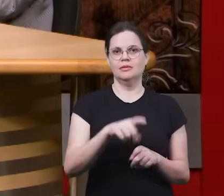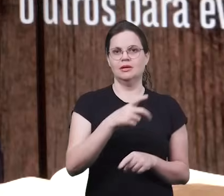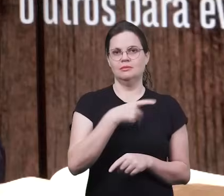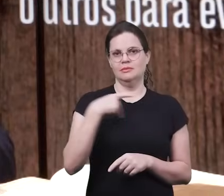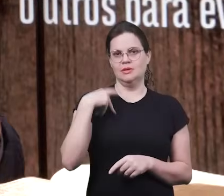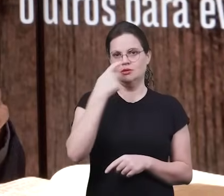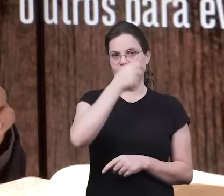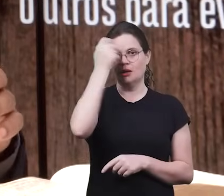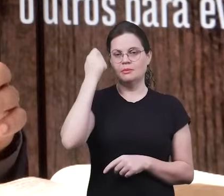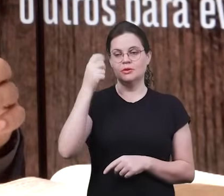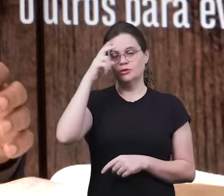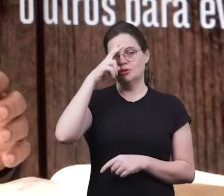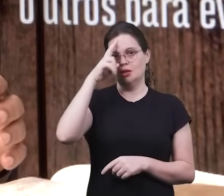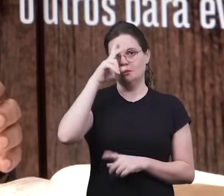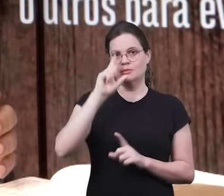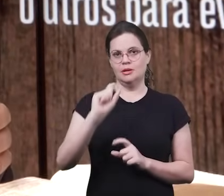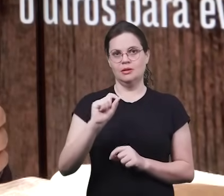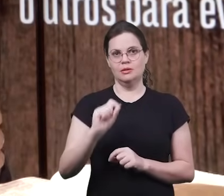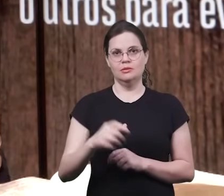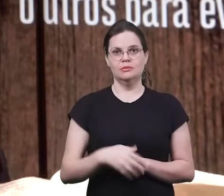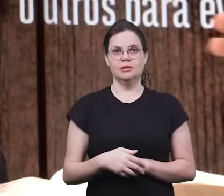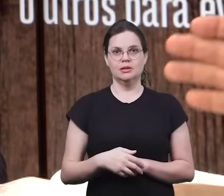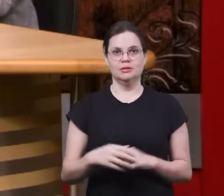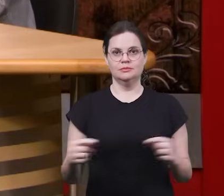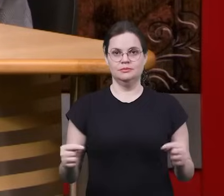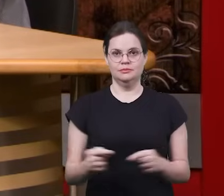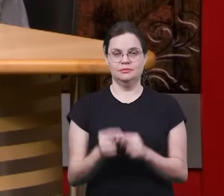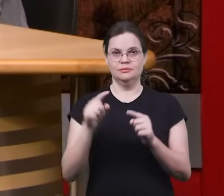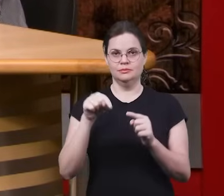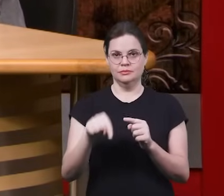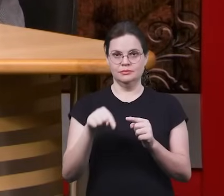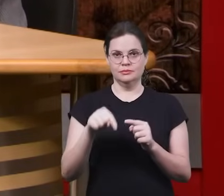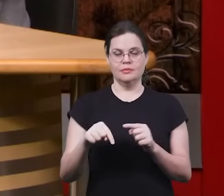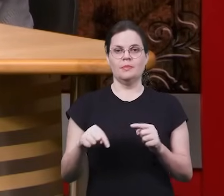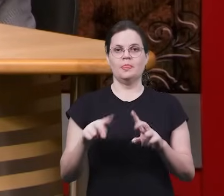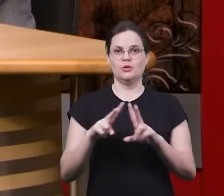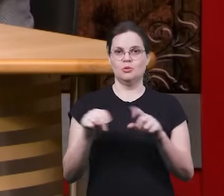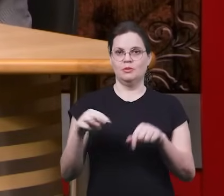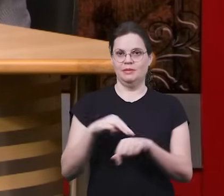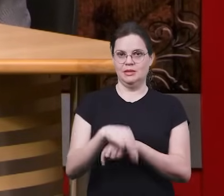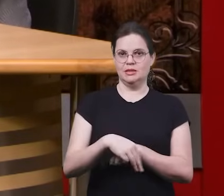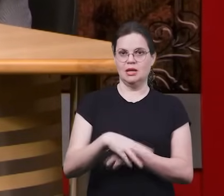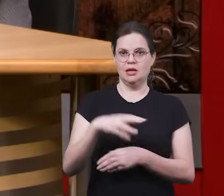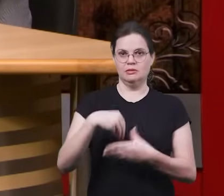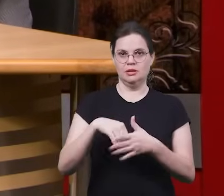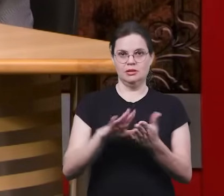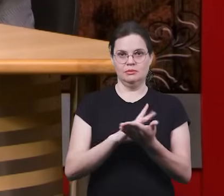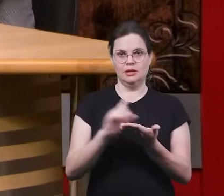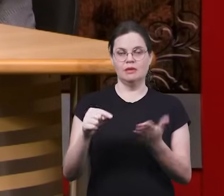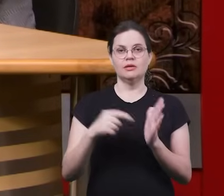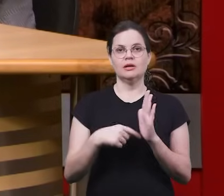que dentro dos ministérios da palavra... Então o pastor usa... o pastor usa...